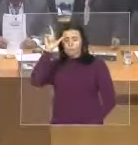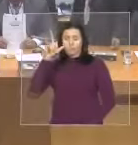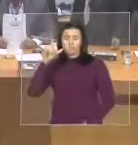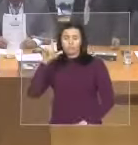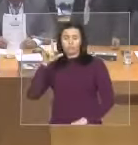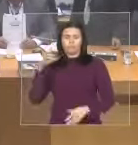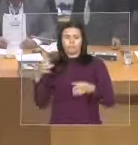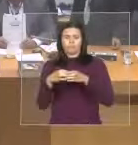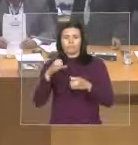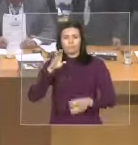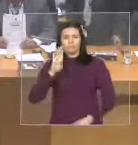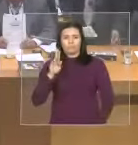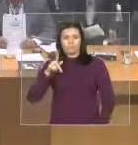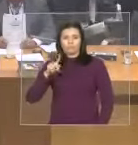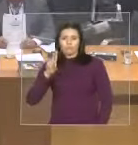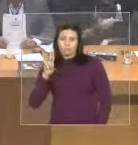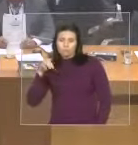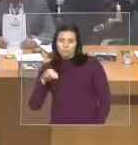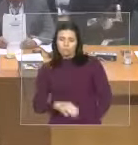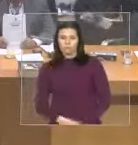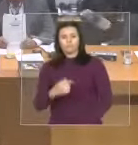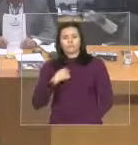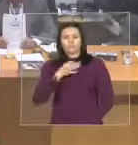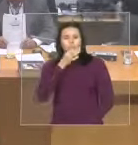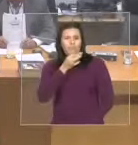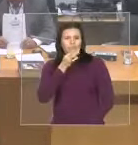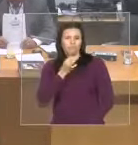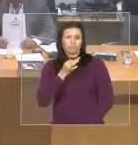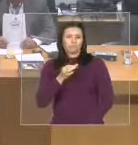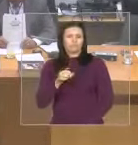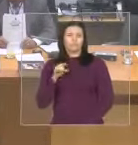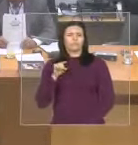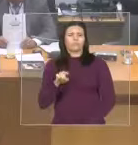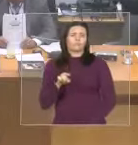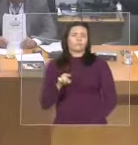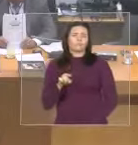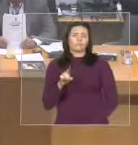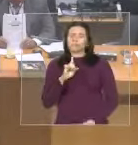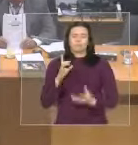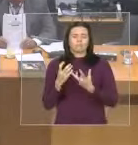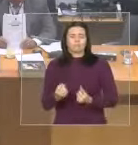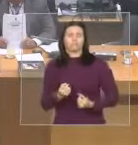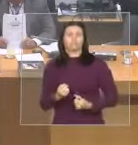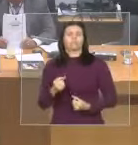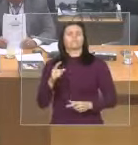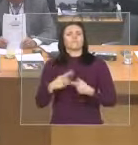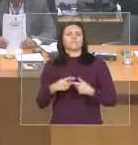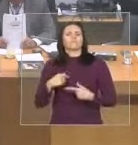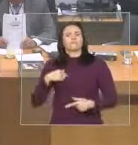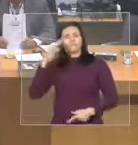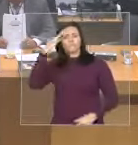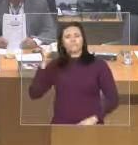Maranhão, eu encaminho pela rejeição da emenda, tendo em vista os investimentos da segurança já feitos pelo governador Flávio Dino em Timon e a previsão